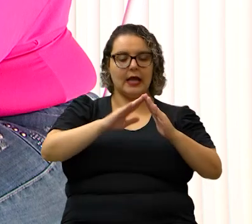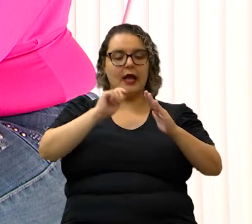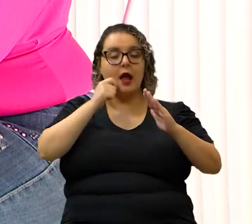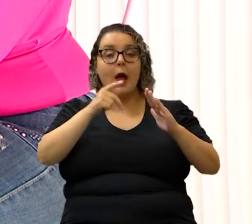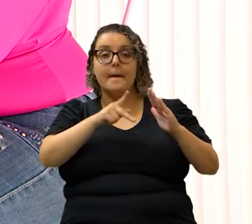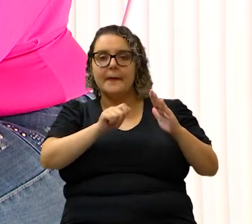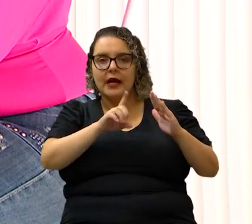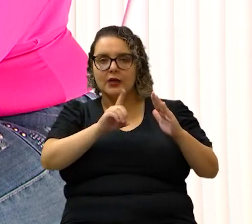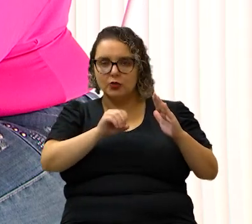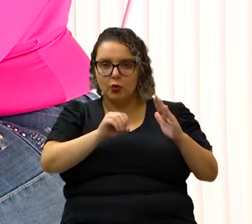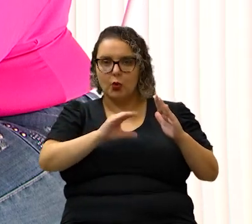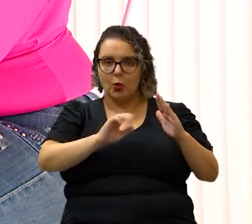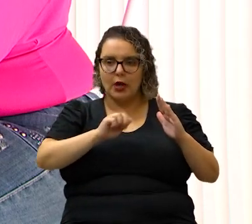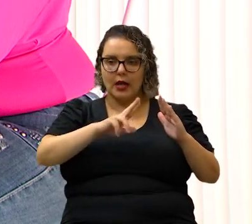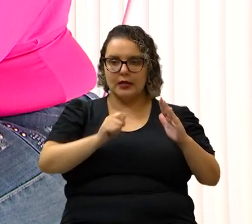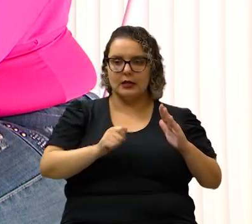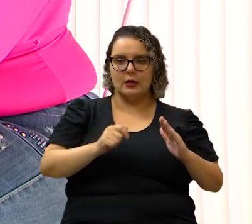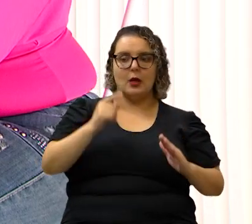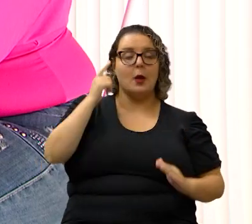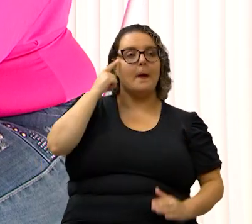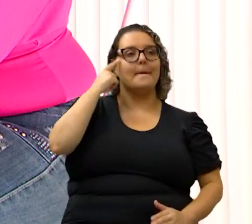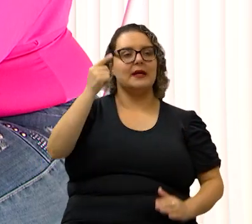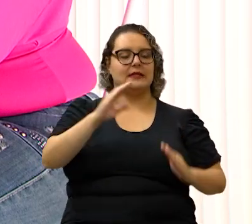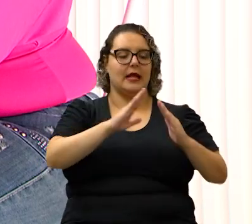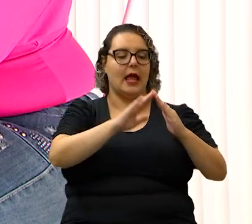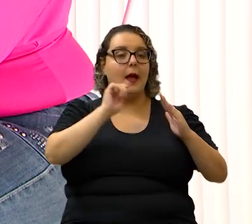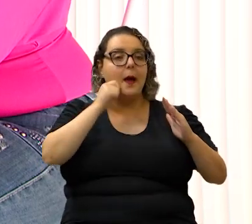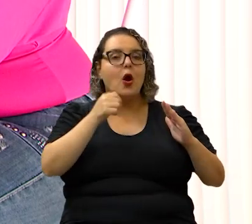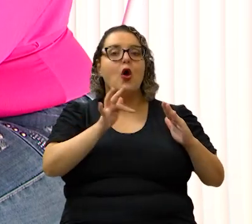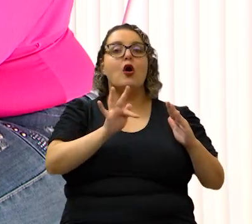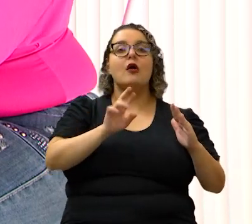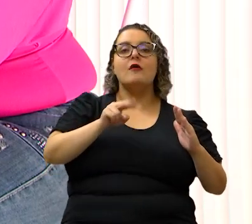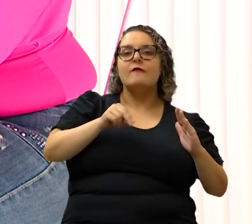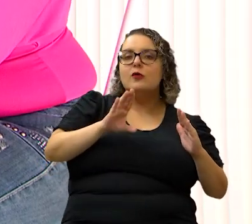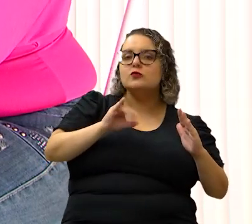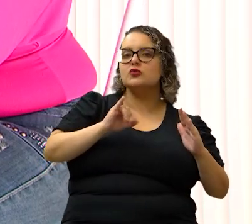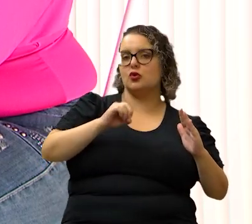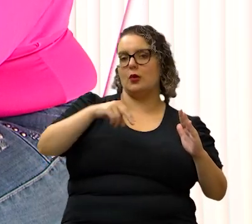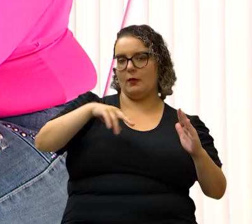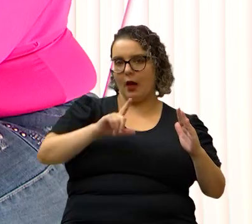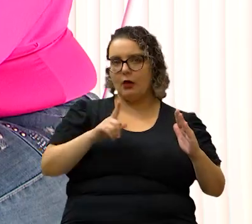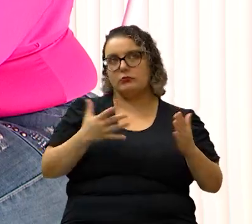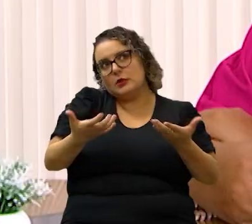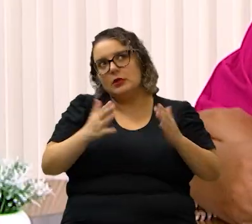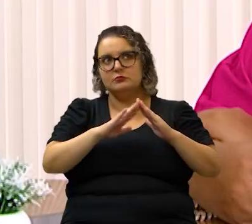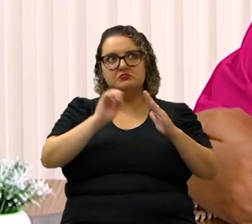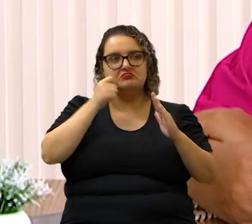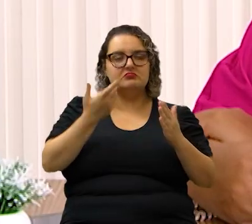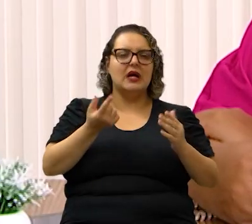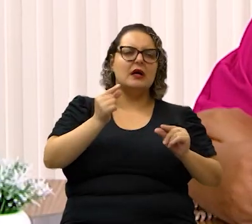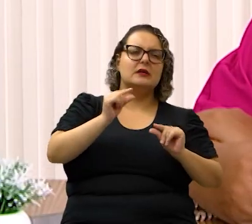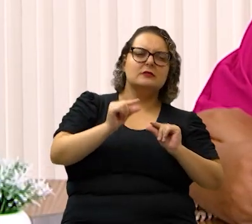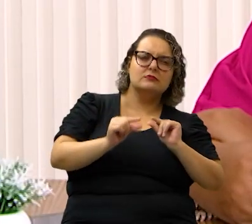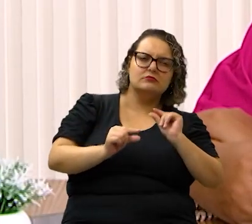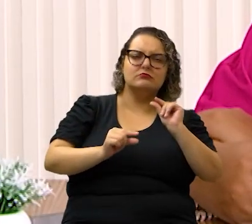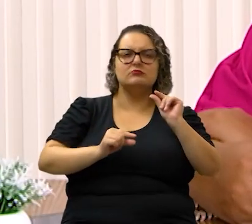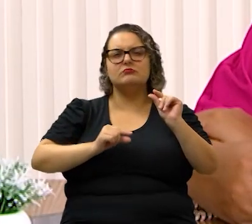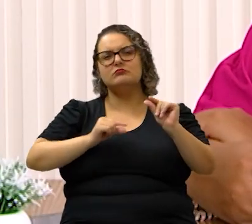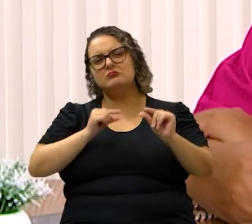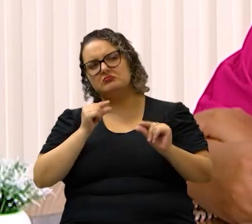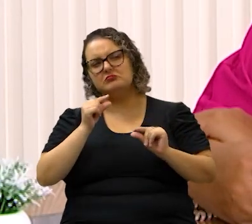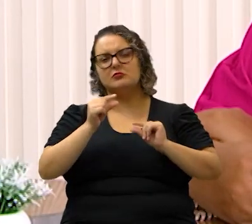a padocaria, eu pensei em padaria funcional. Eu queria que fosse uma padaria. Só que aos poucos